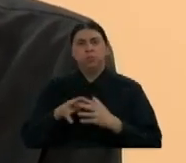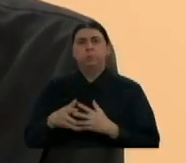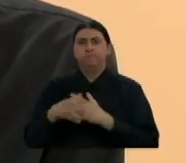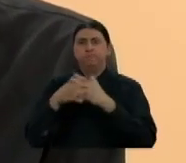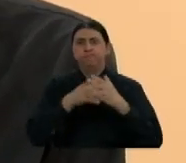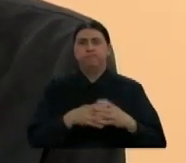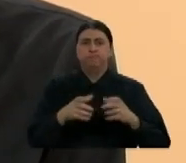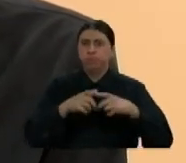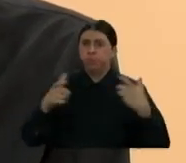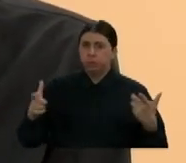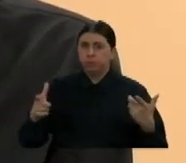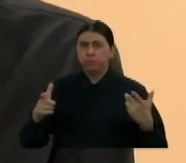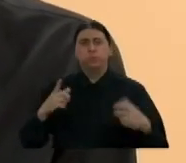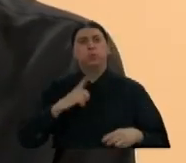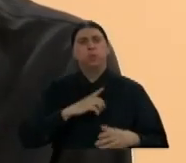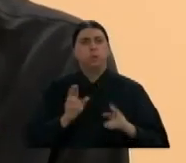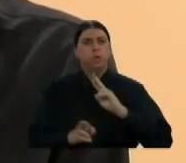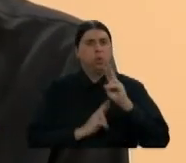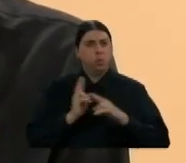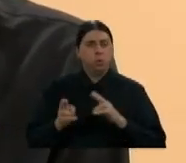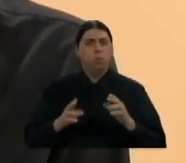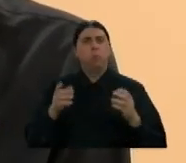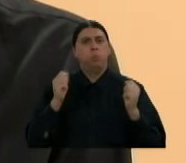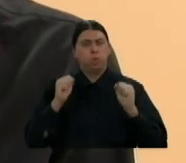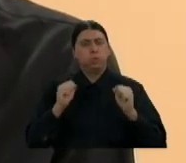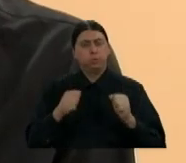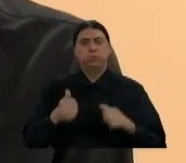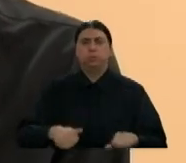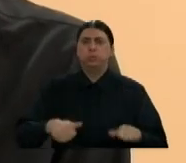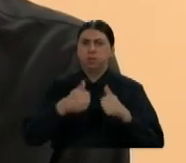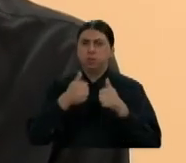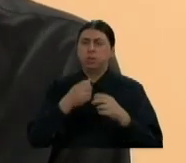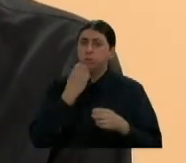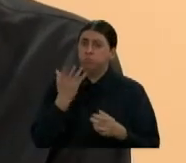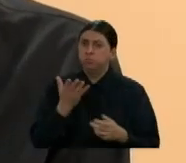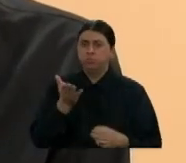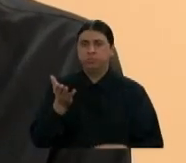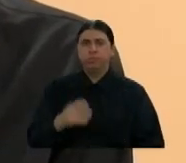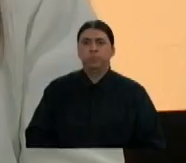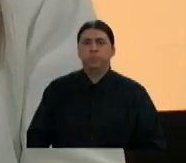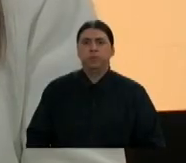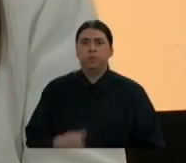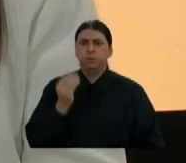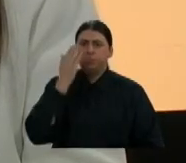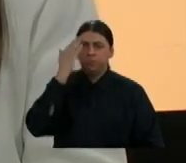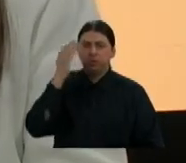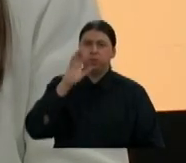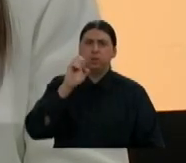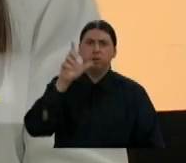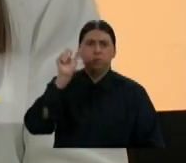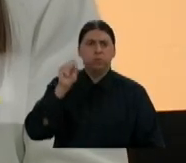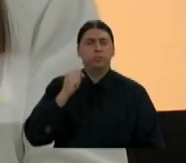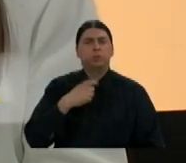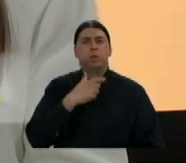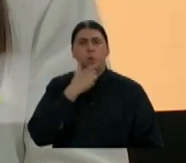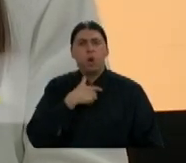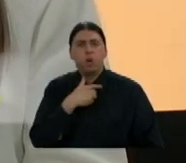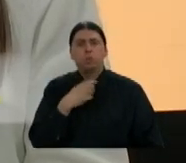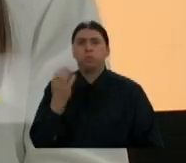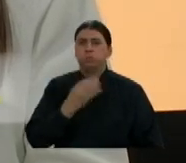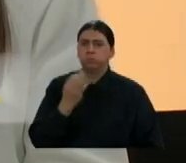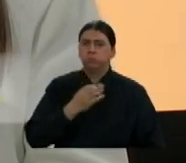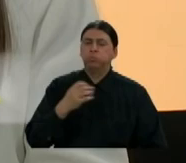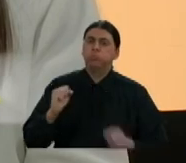ações elas são suficientes elas podem ser melhoradas seja vendido obrigado muito obrigada carlos acho excelente que o poder